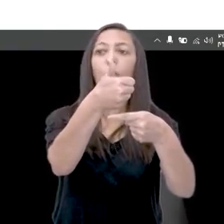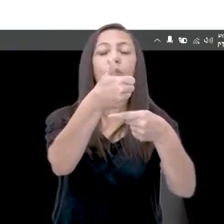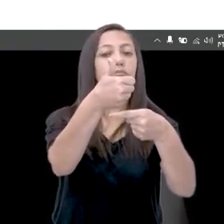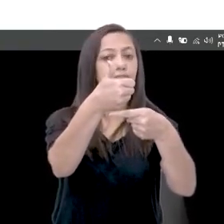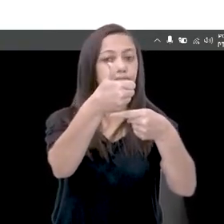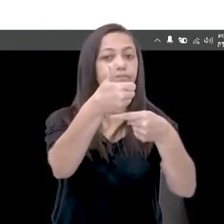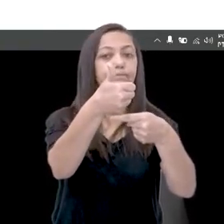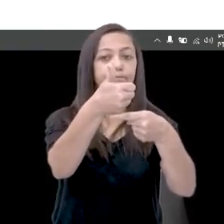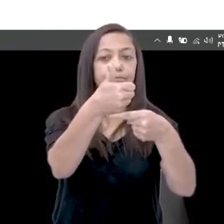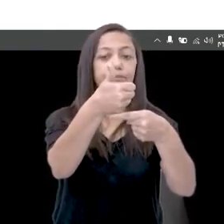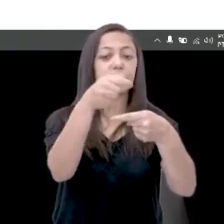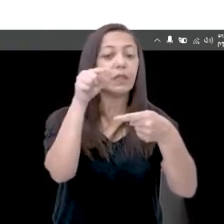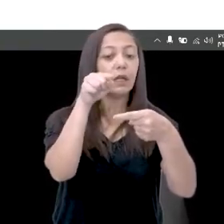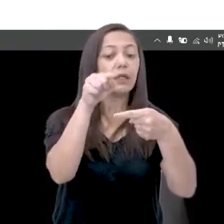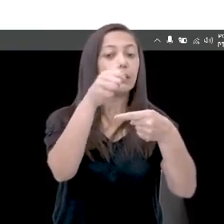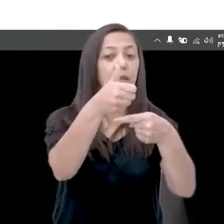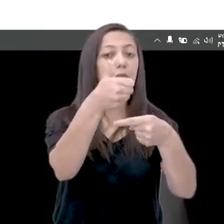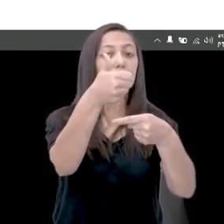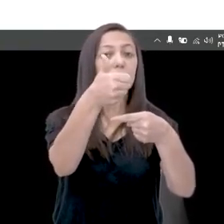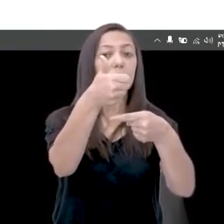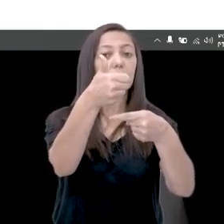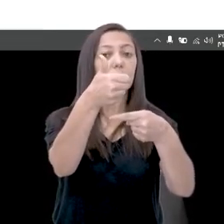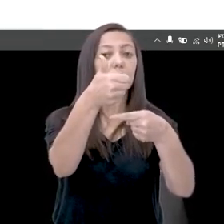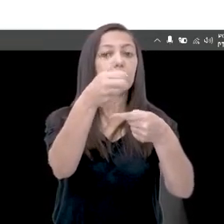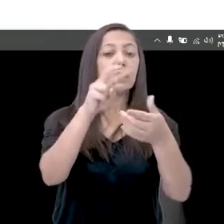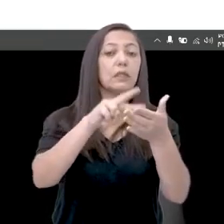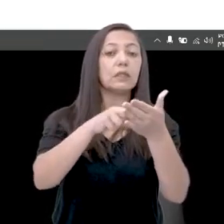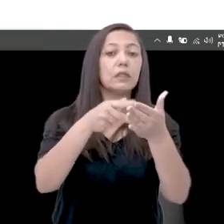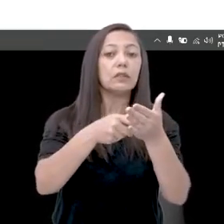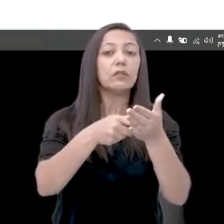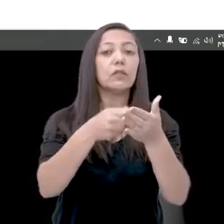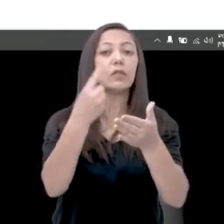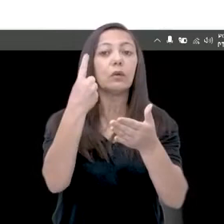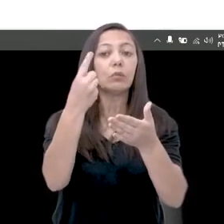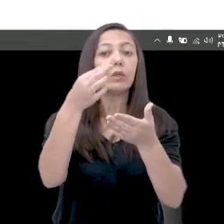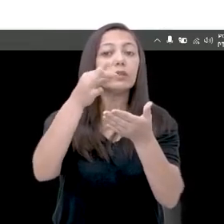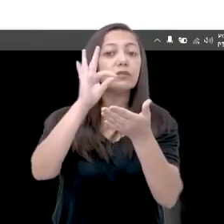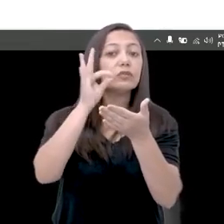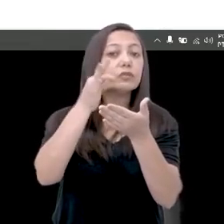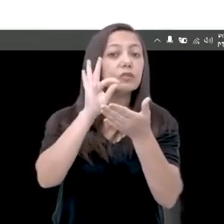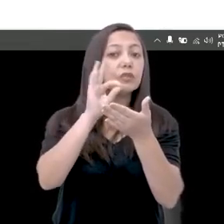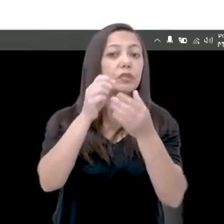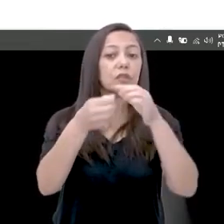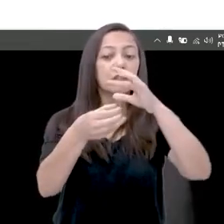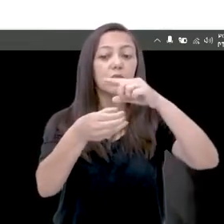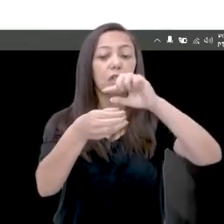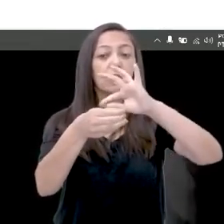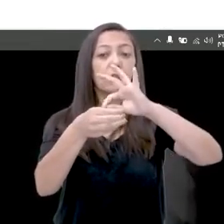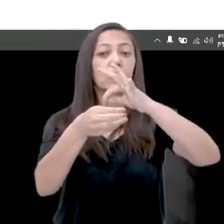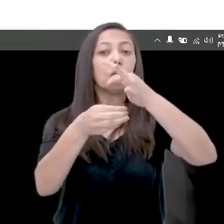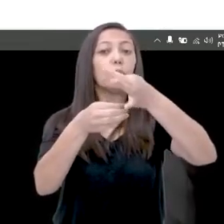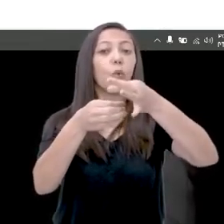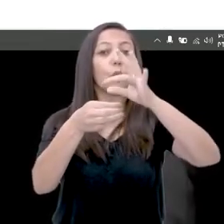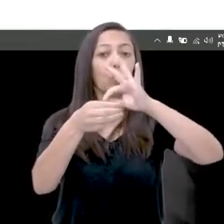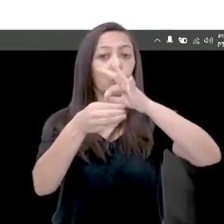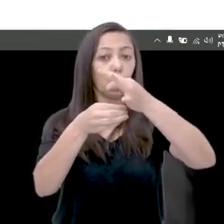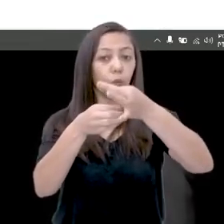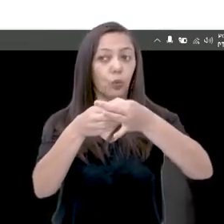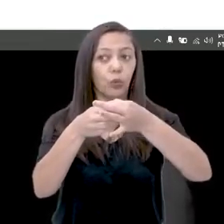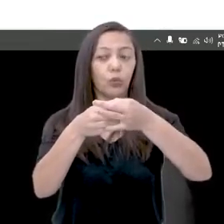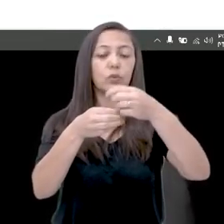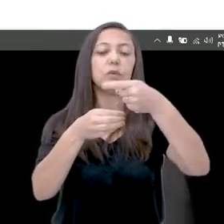que está na parte de cima da fração, representa o primeiro número da divisão, neste caso aqui,